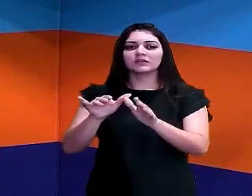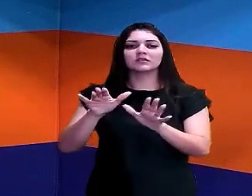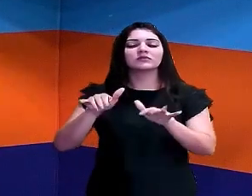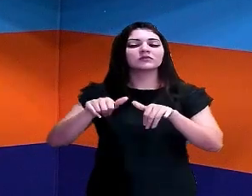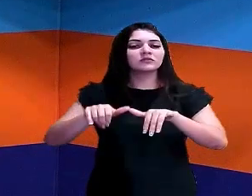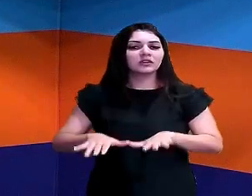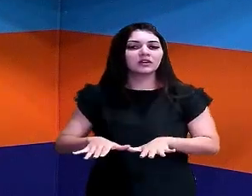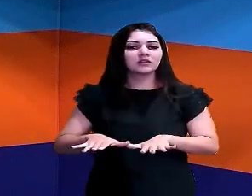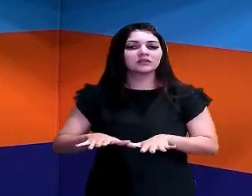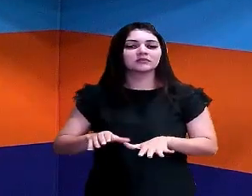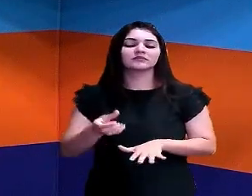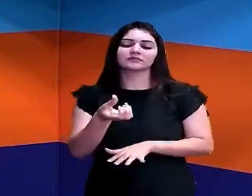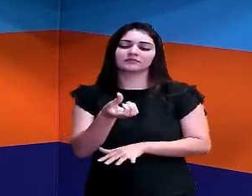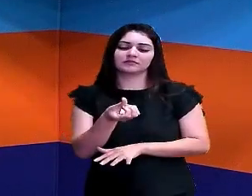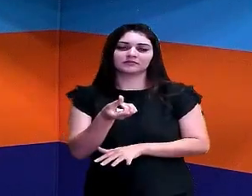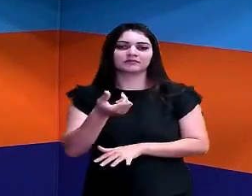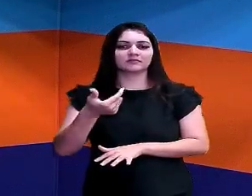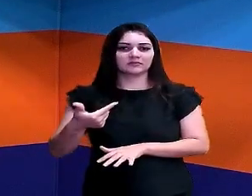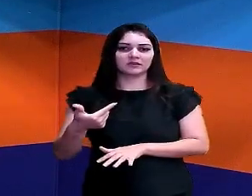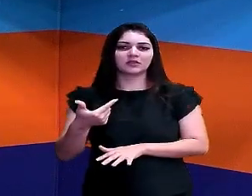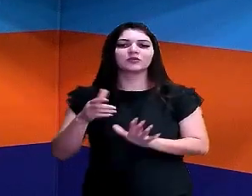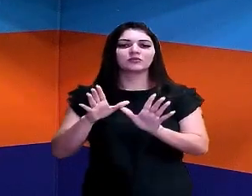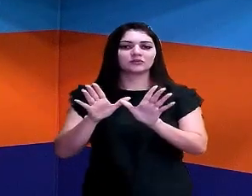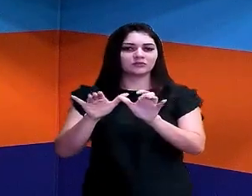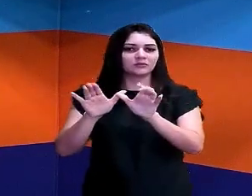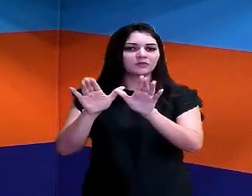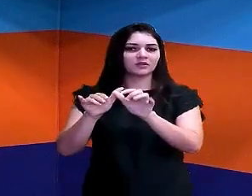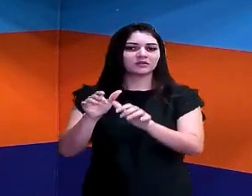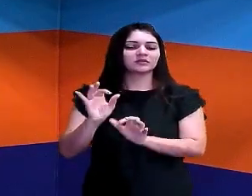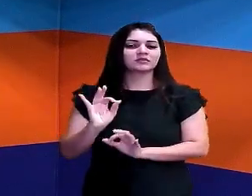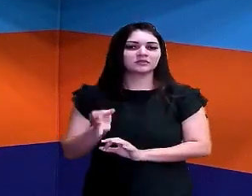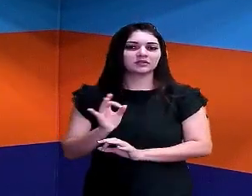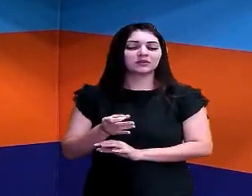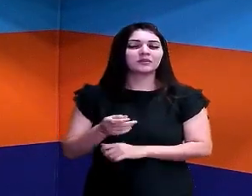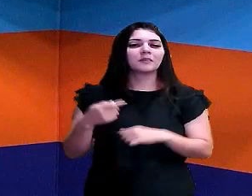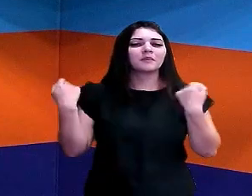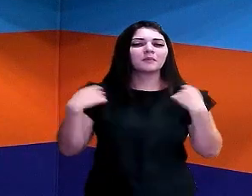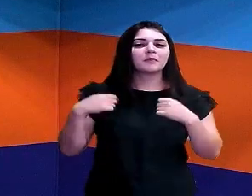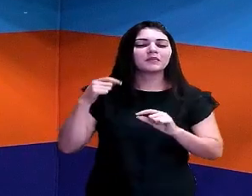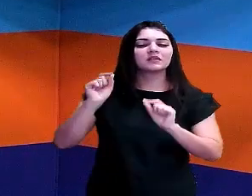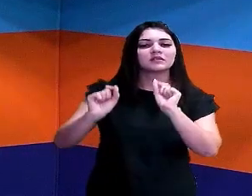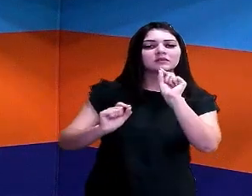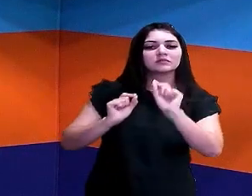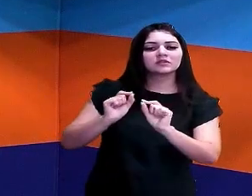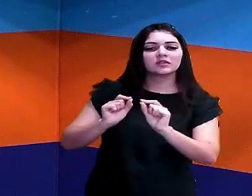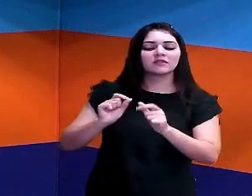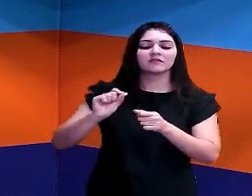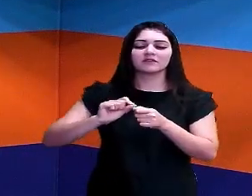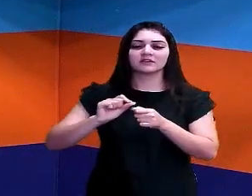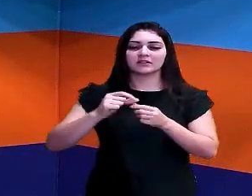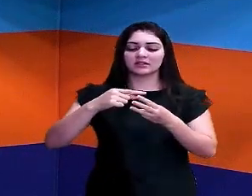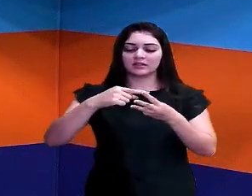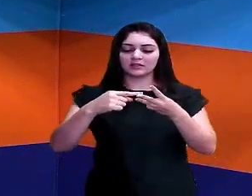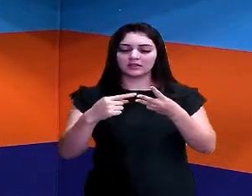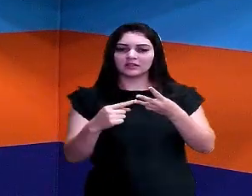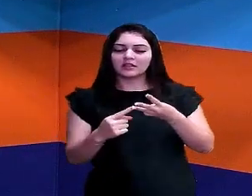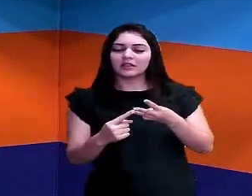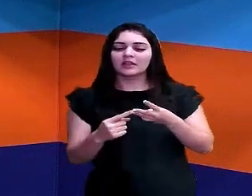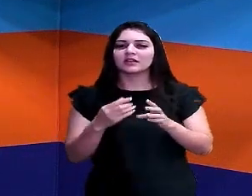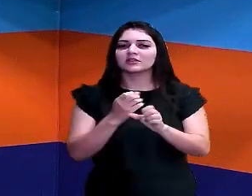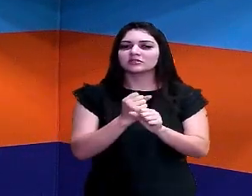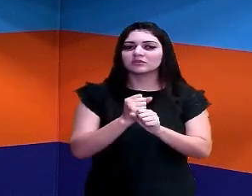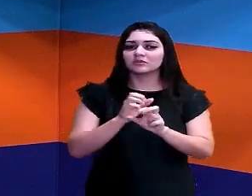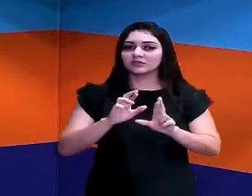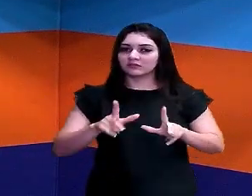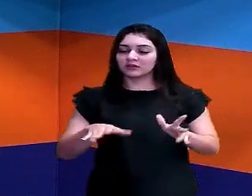fuga? 62 pássaros, tá certo? Veja que aí nós precisamos fazer três continhas diferentes para poder